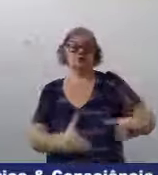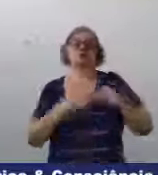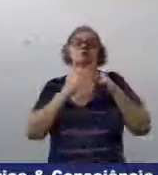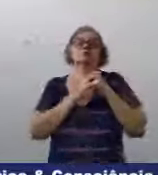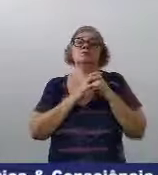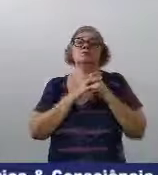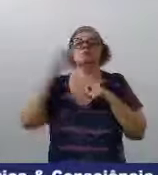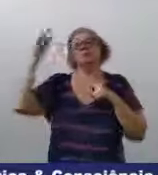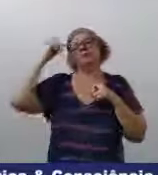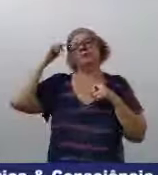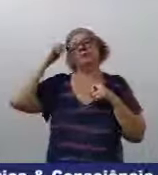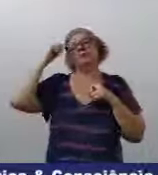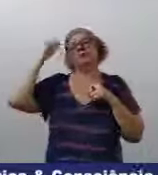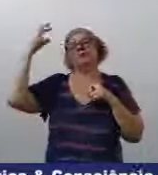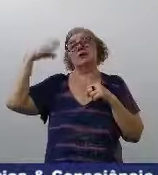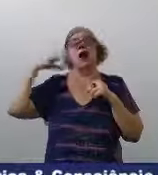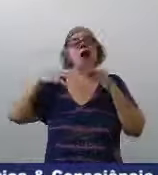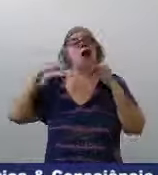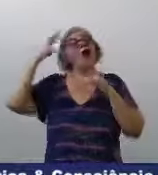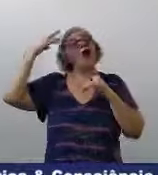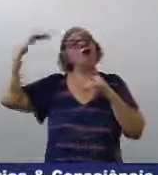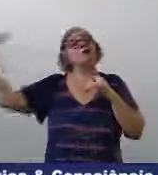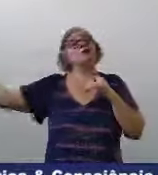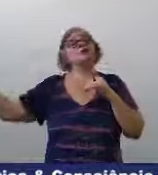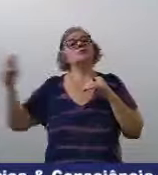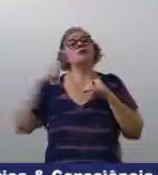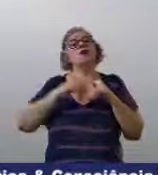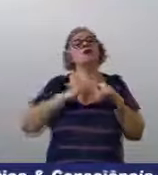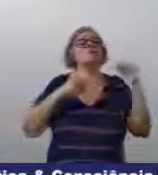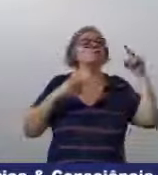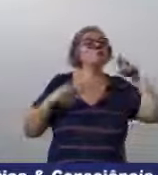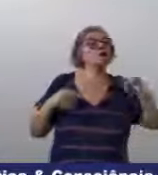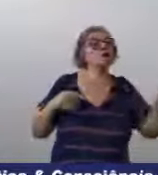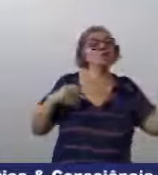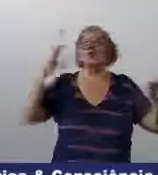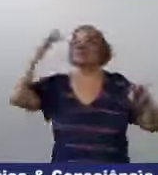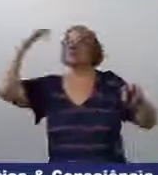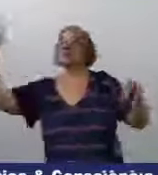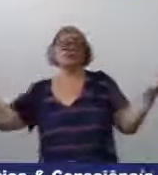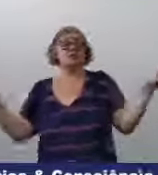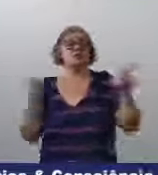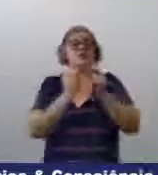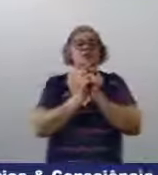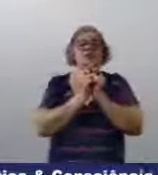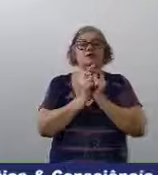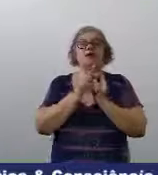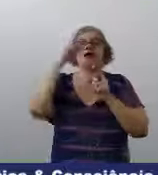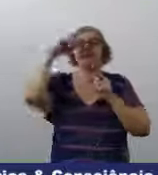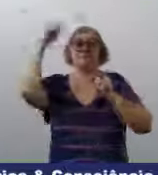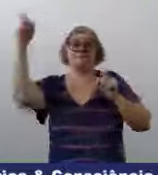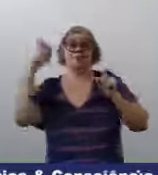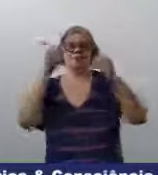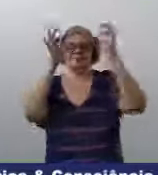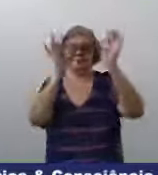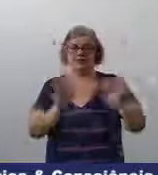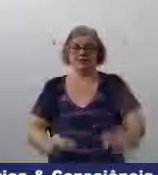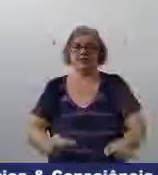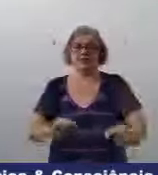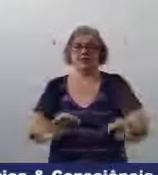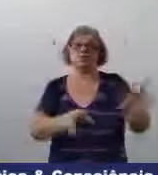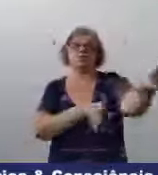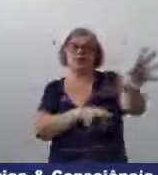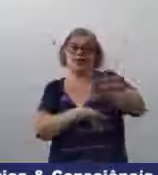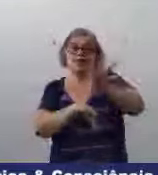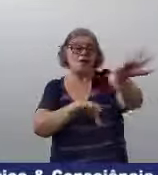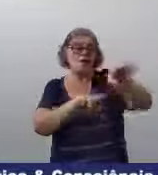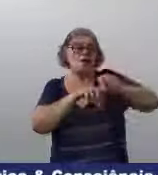universo. Pensou num caminho, a intuição foi por outro e terminou acertando. As ideias corretas vêm para